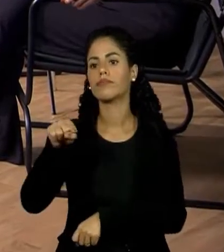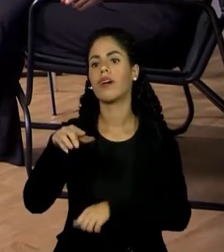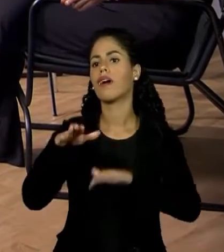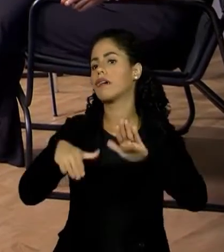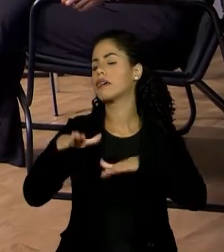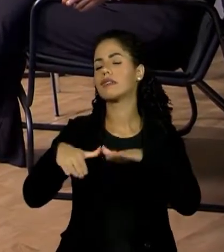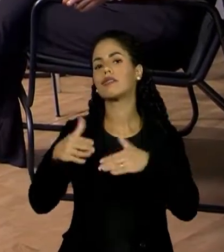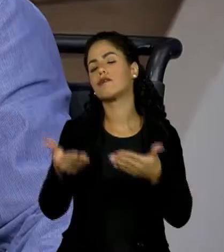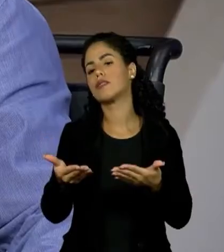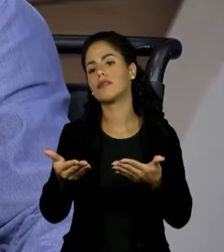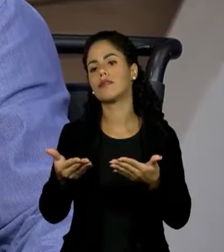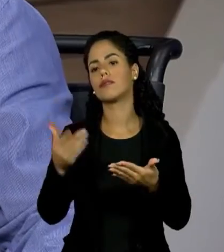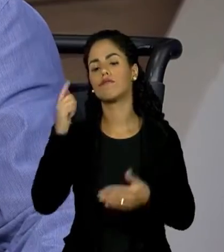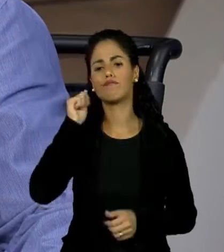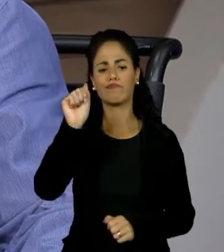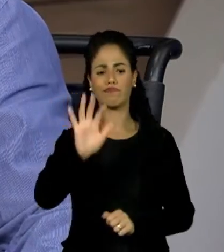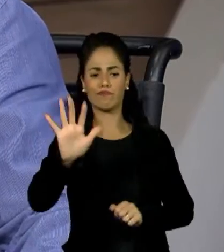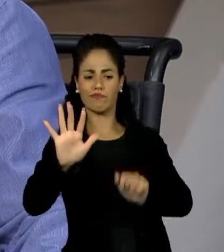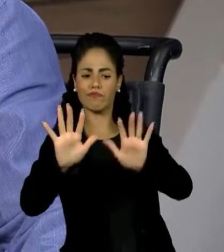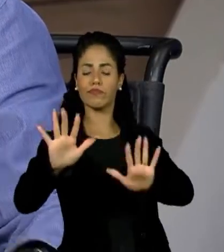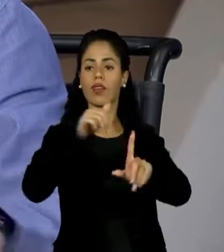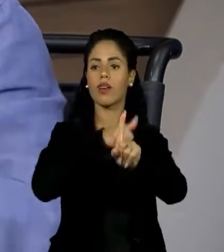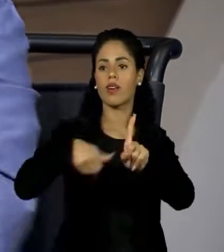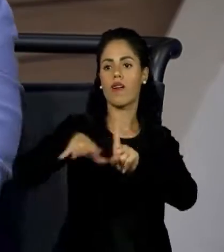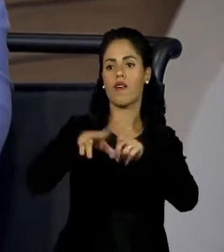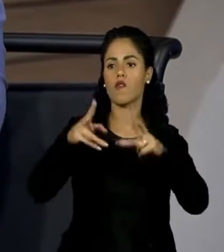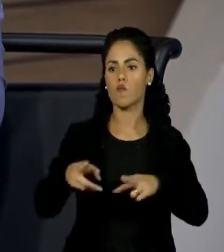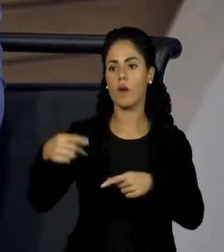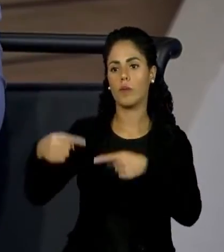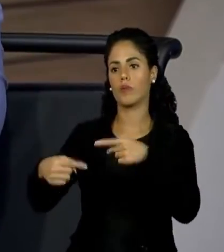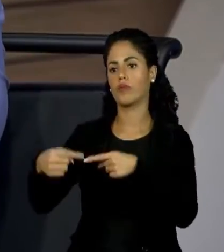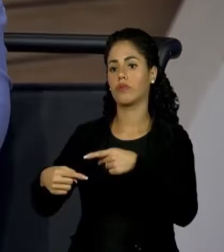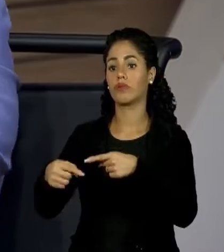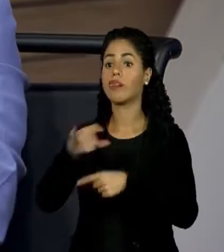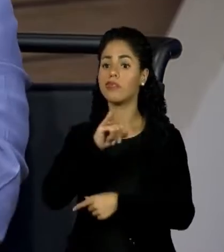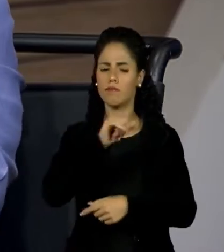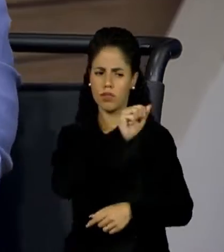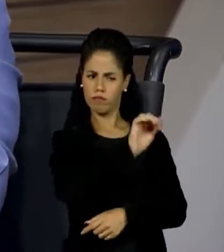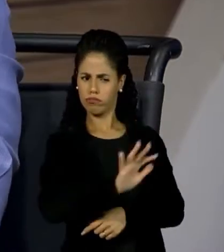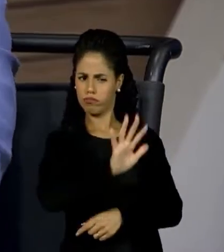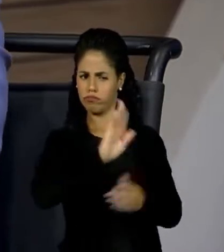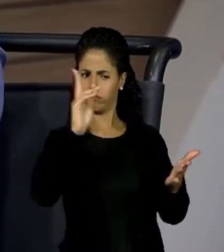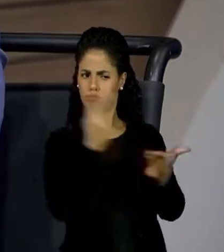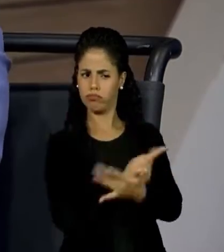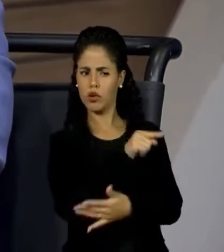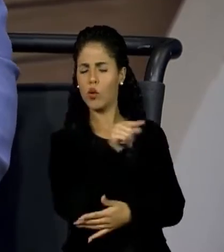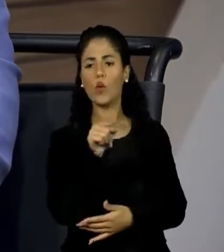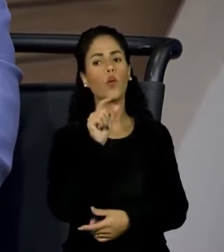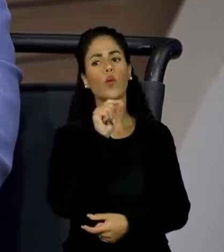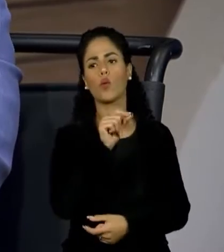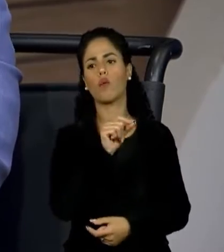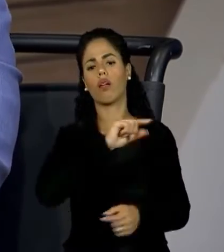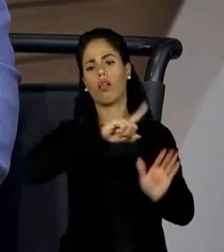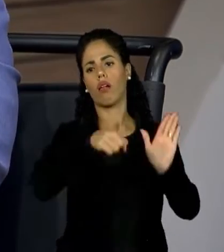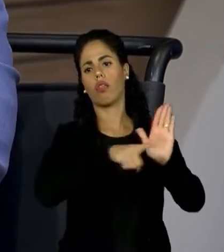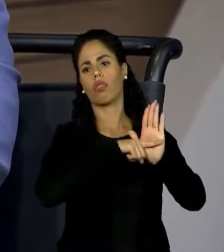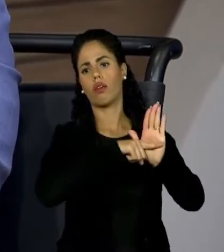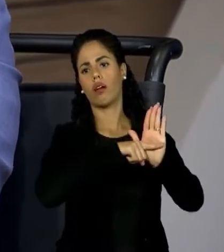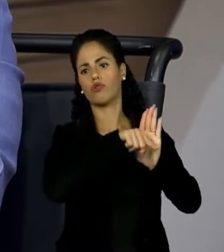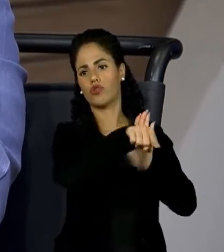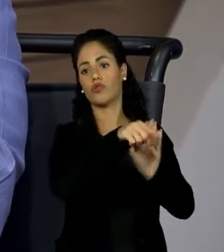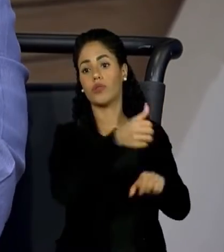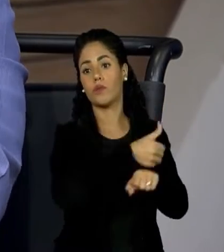mesma imagem perante a sociedade que tem a profissão política. Se o indivíduo se comporta mal, ele vai pesar negativamente para a profissão que ele